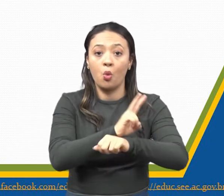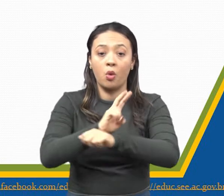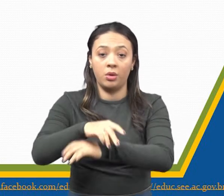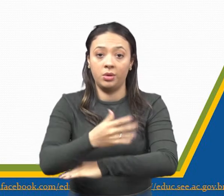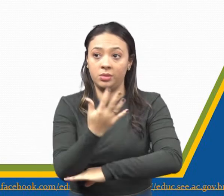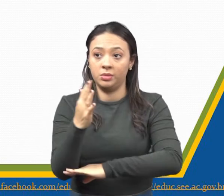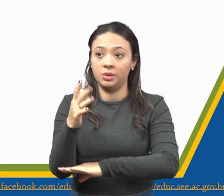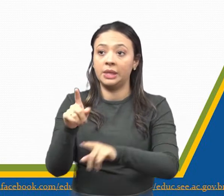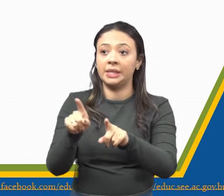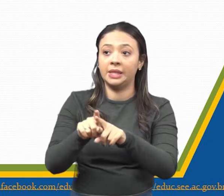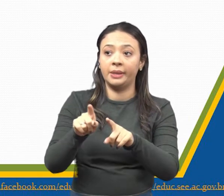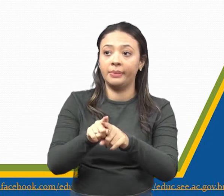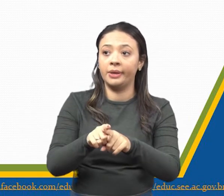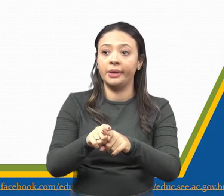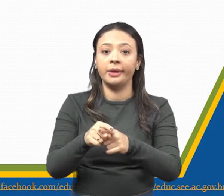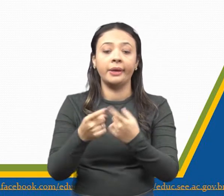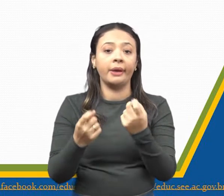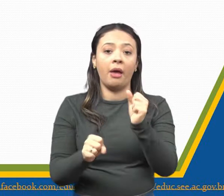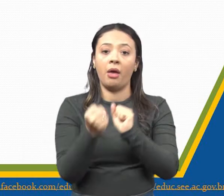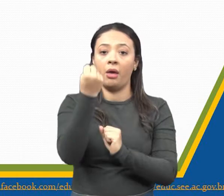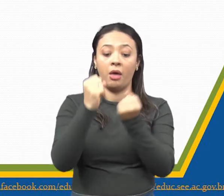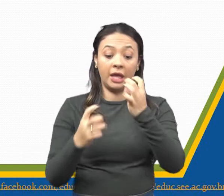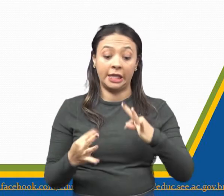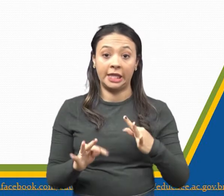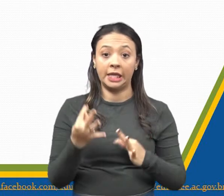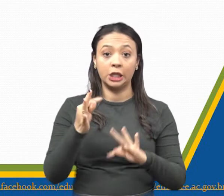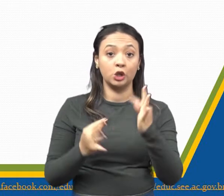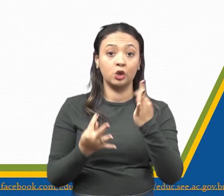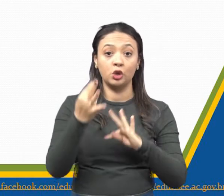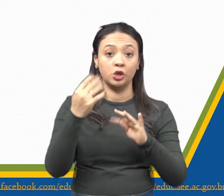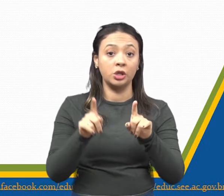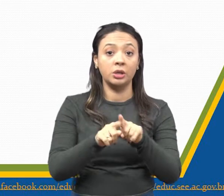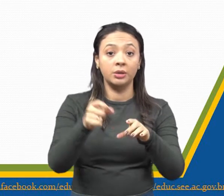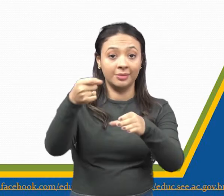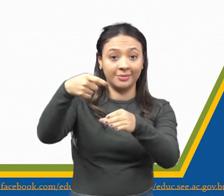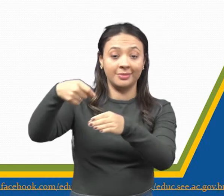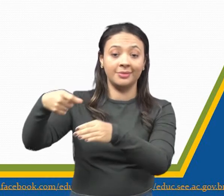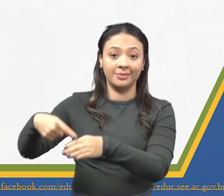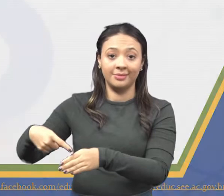agrotóxicos, equipamentos para plantações e colheitas.